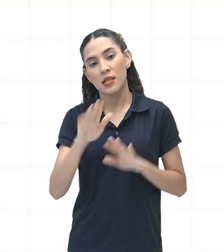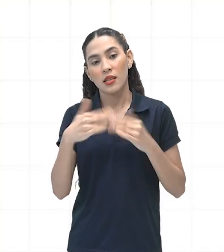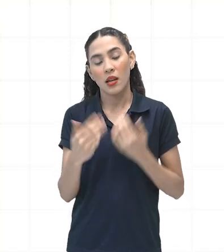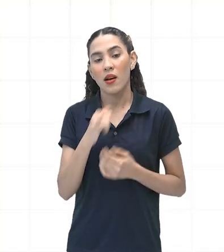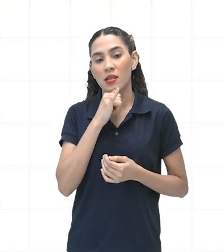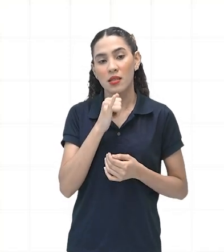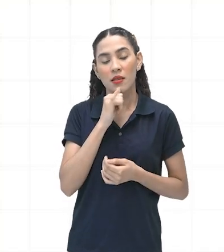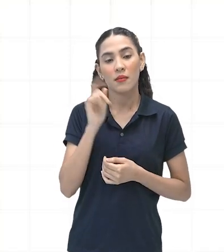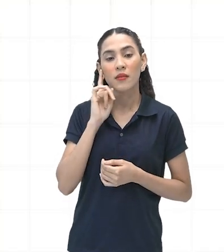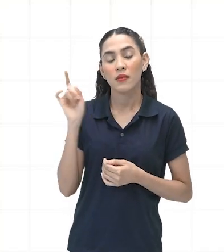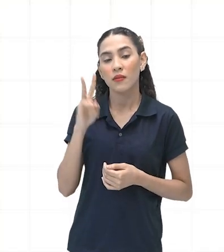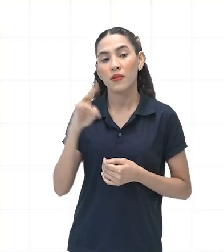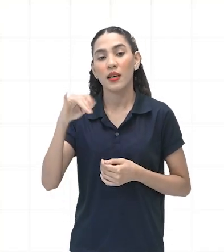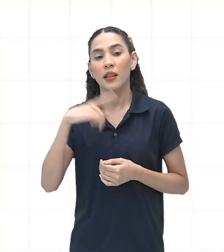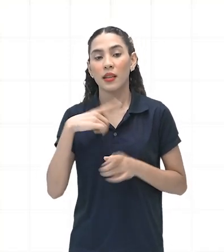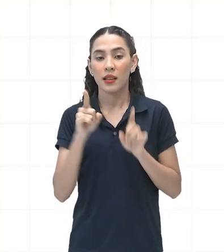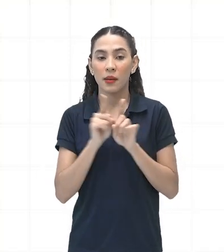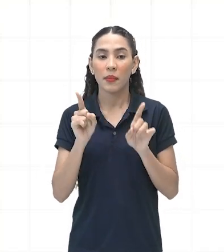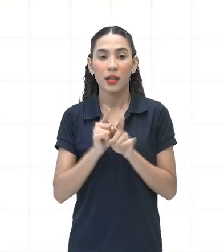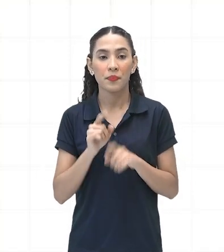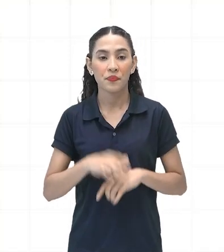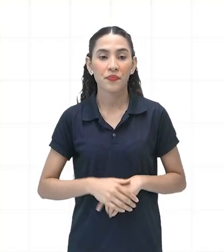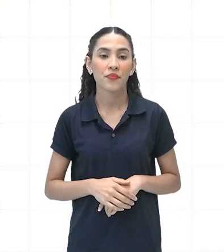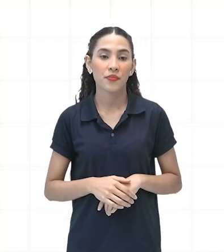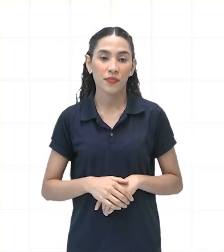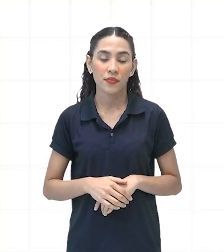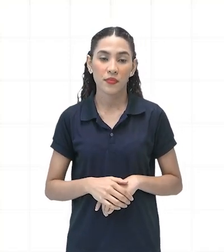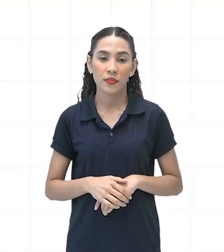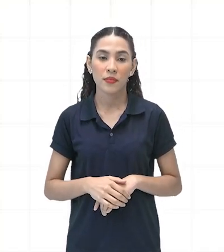em evidência, nós vamos ter